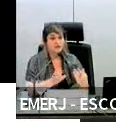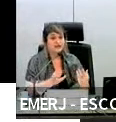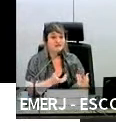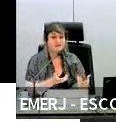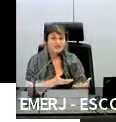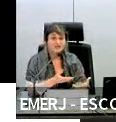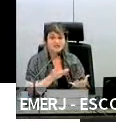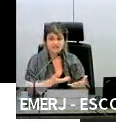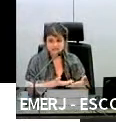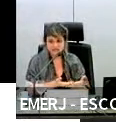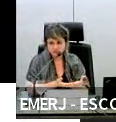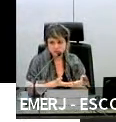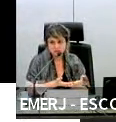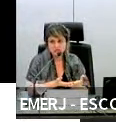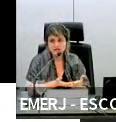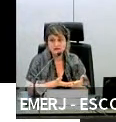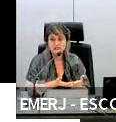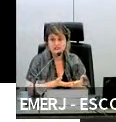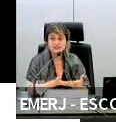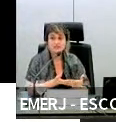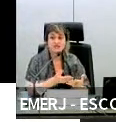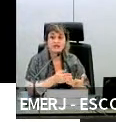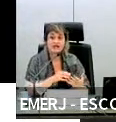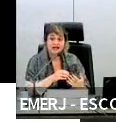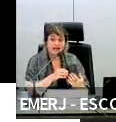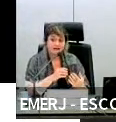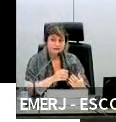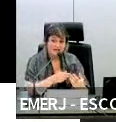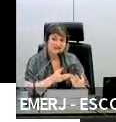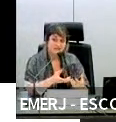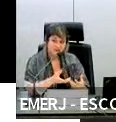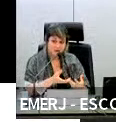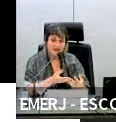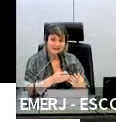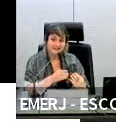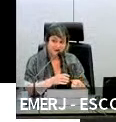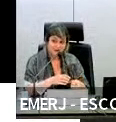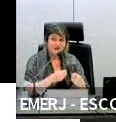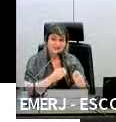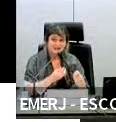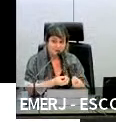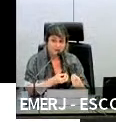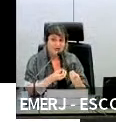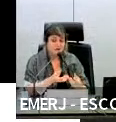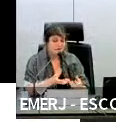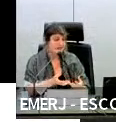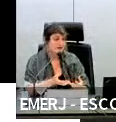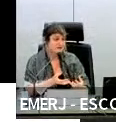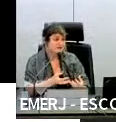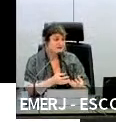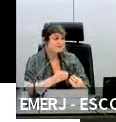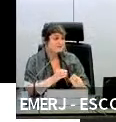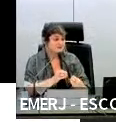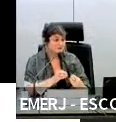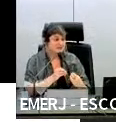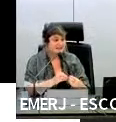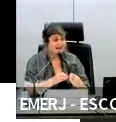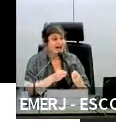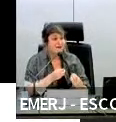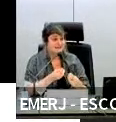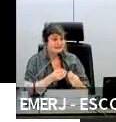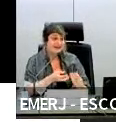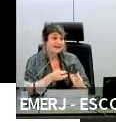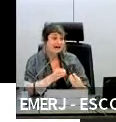onde geograficamente aquele serviço judiciário não existe, ela passa a ser procurada não por ser a única opção, mas por